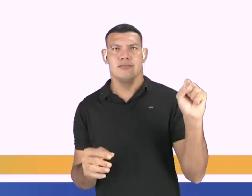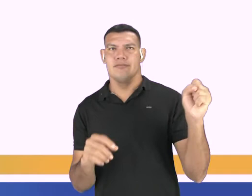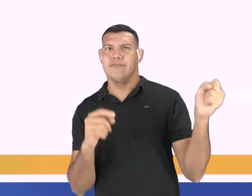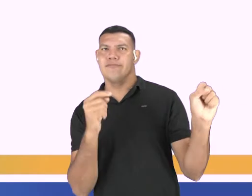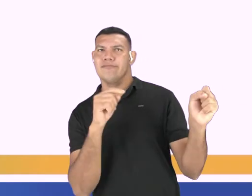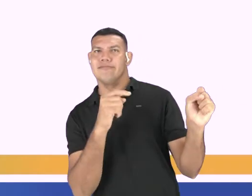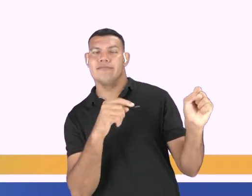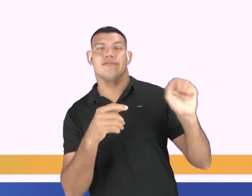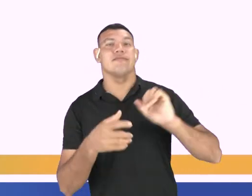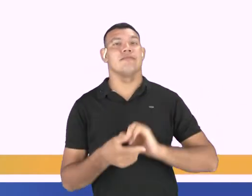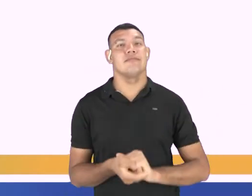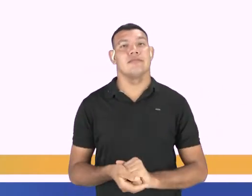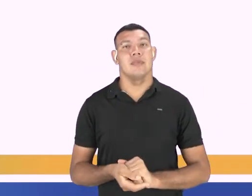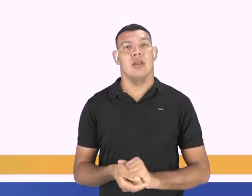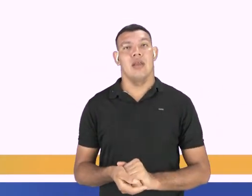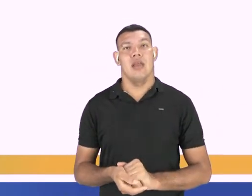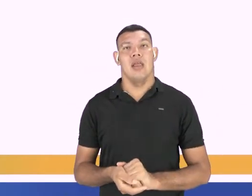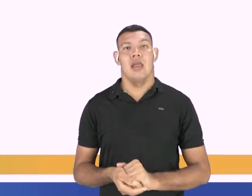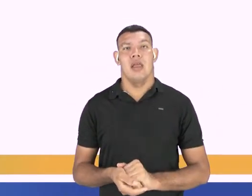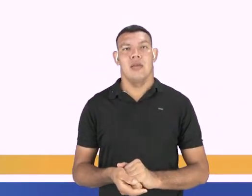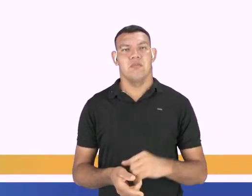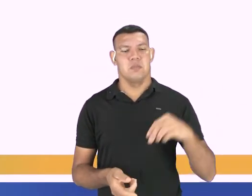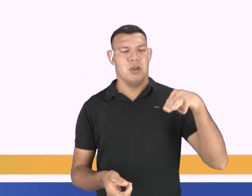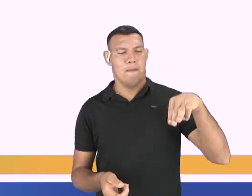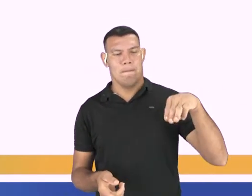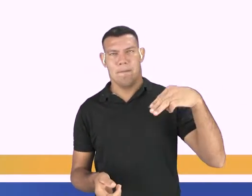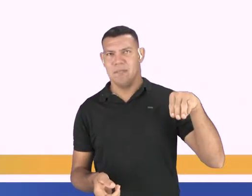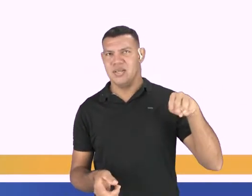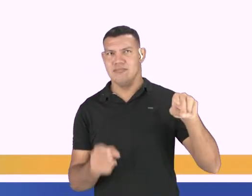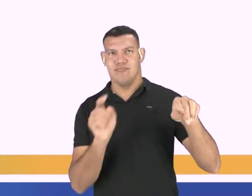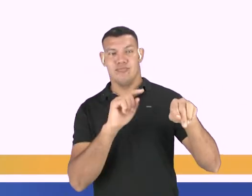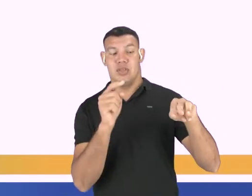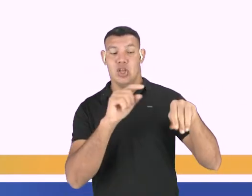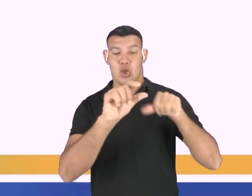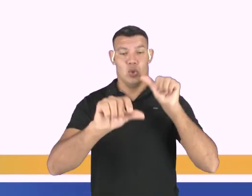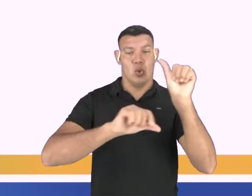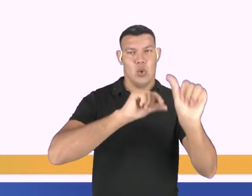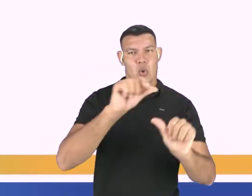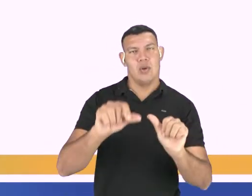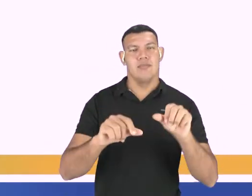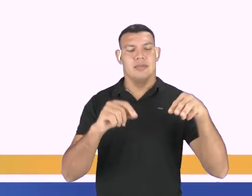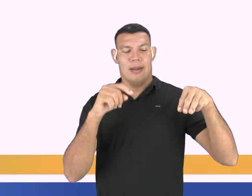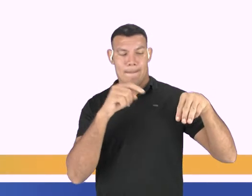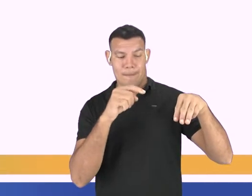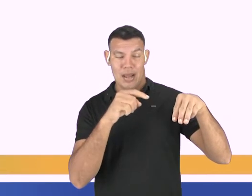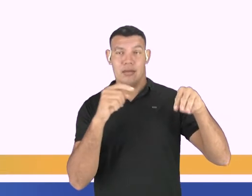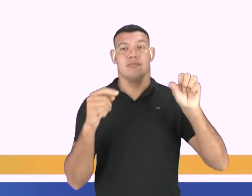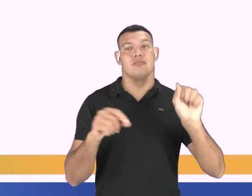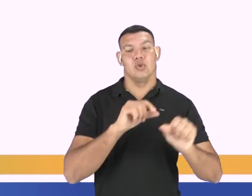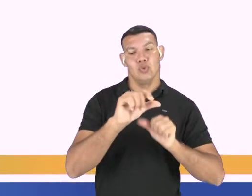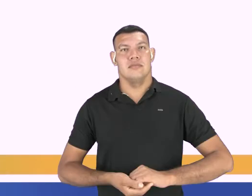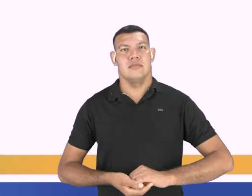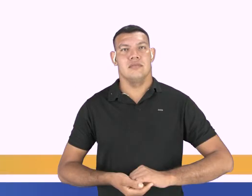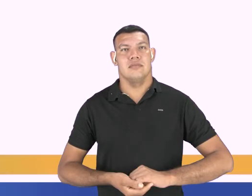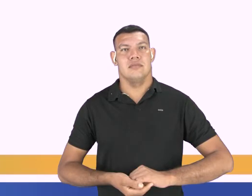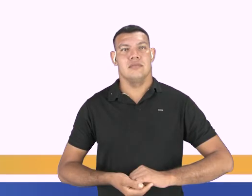aí aparecem em minutos, então nós vamos converter essas informações para segundos.